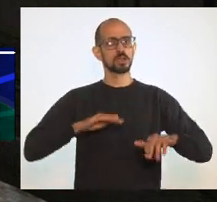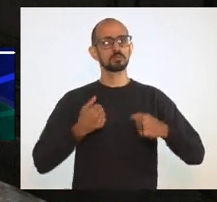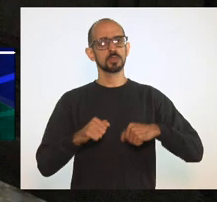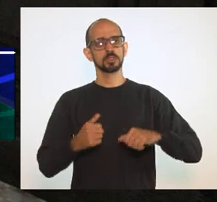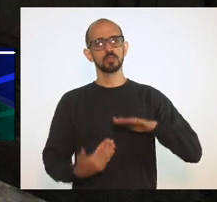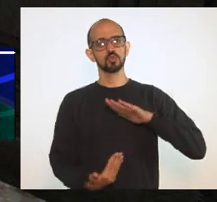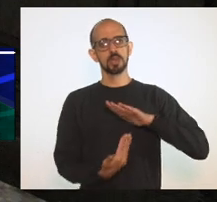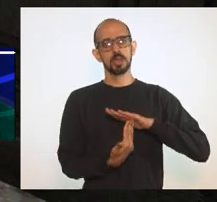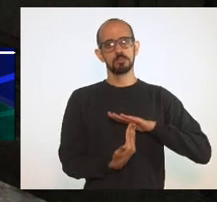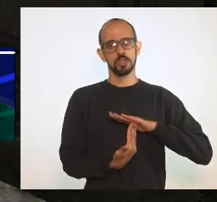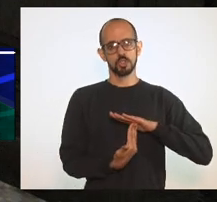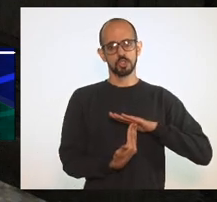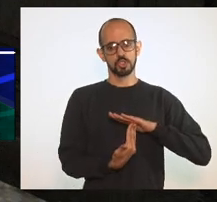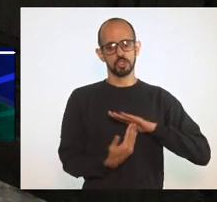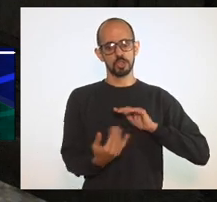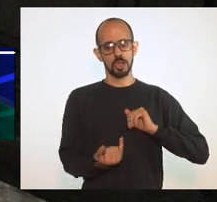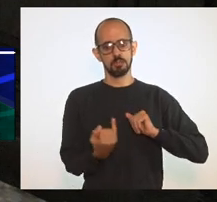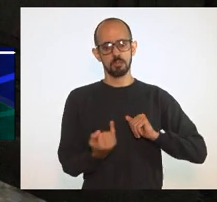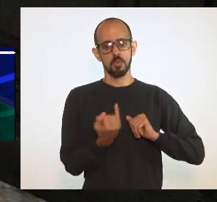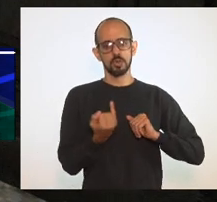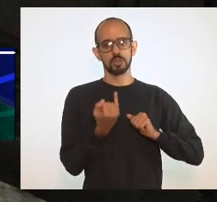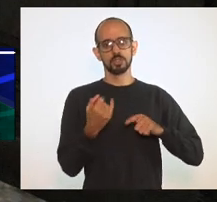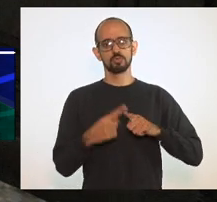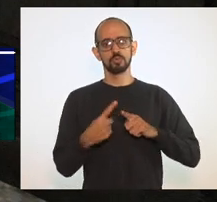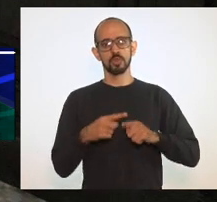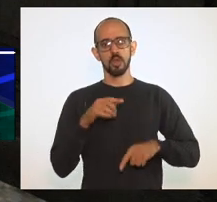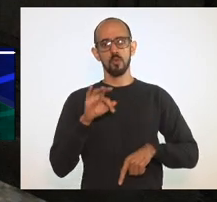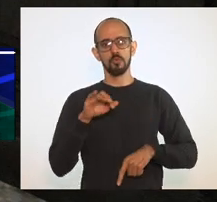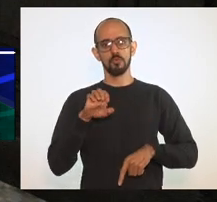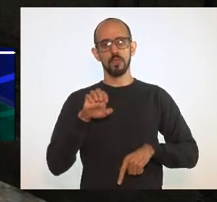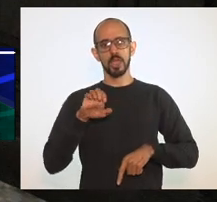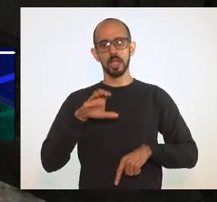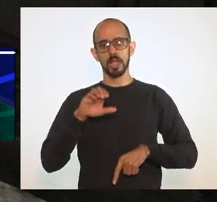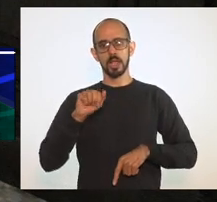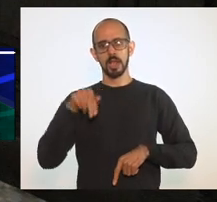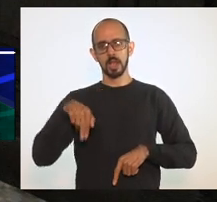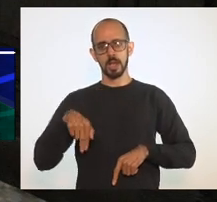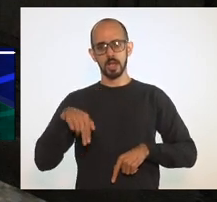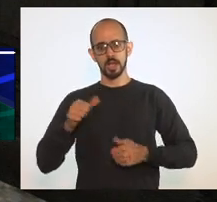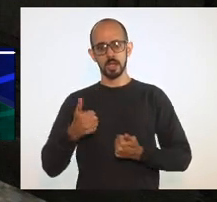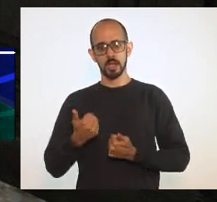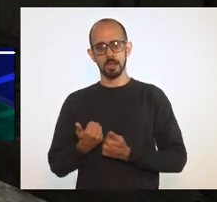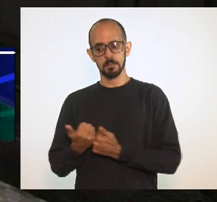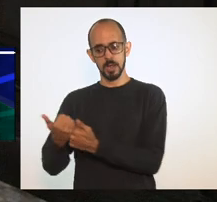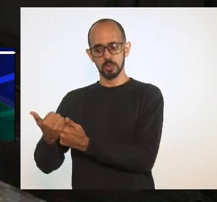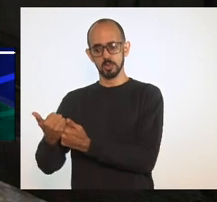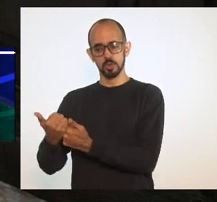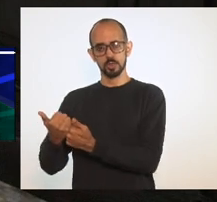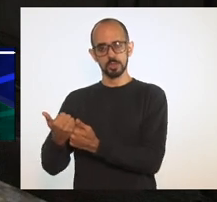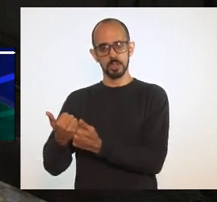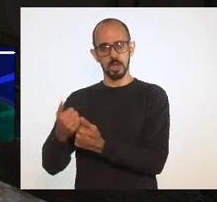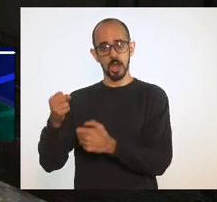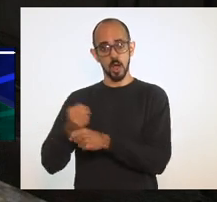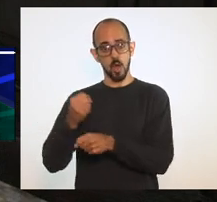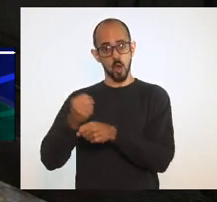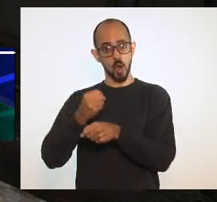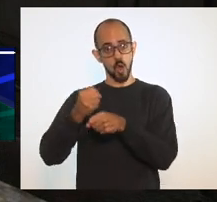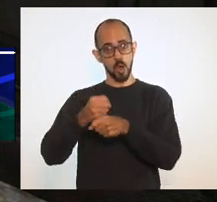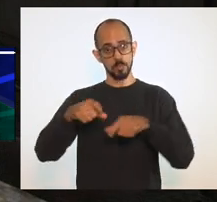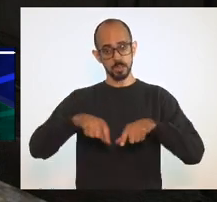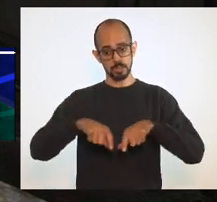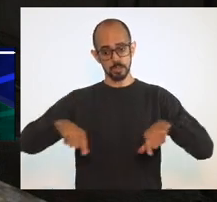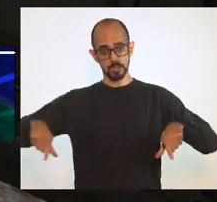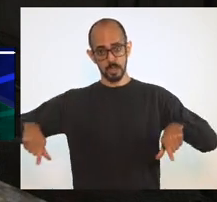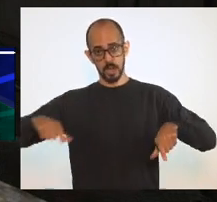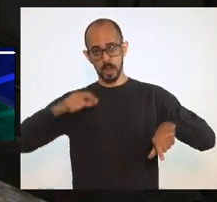Essa limitação era importante porque hoje o FECAM, por exemplo, patrocina obras de saneamento importantes, como